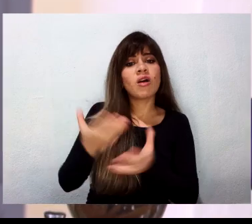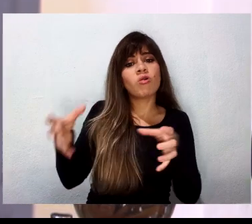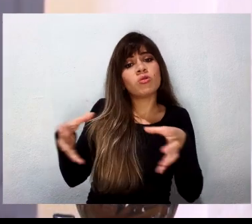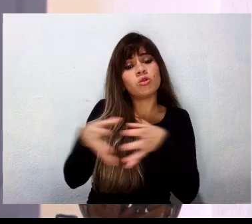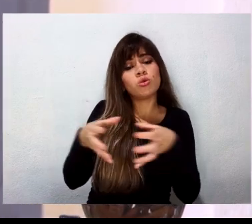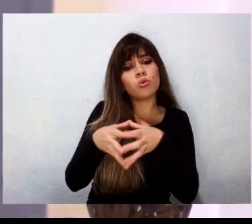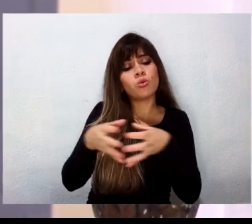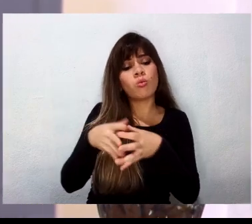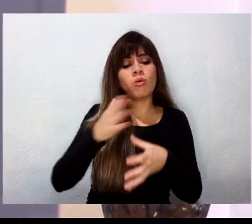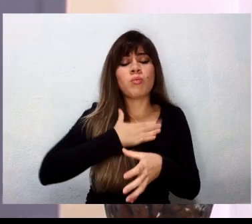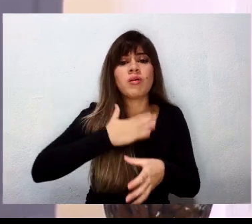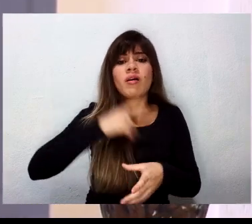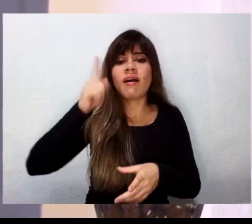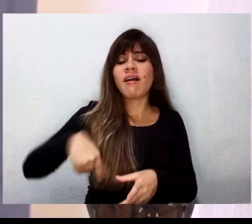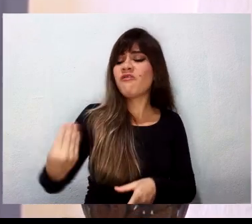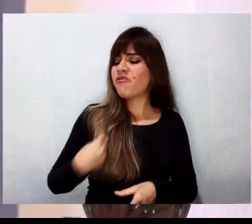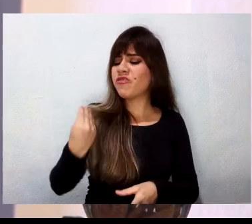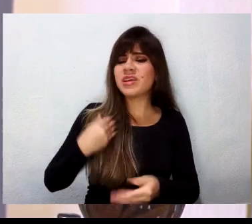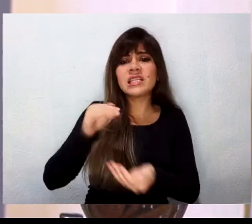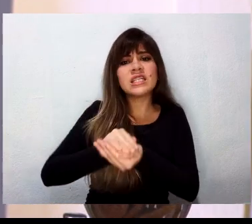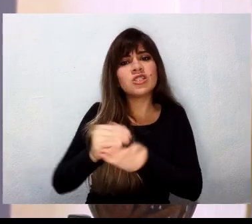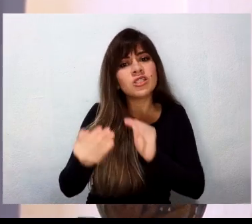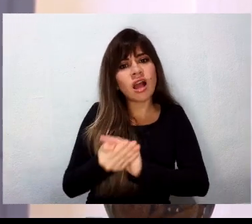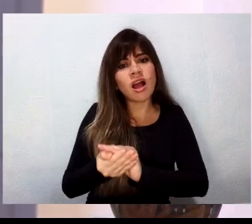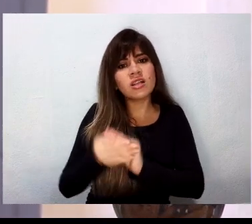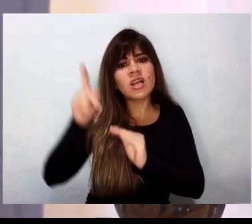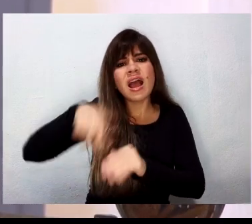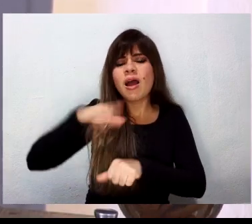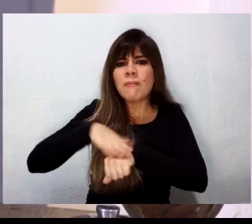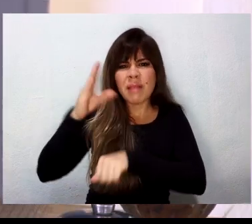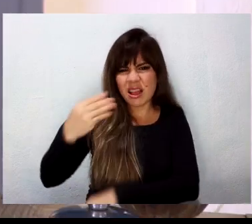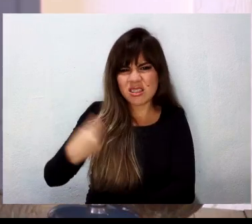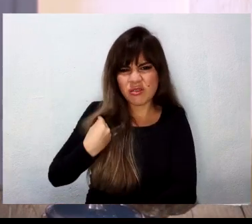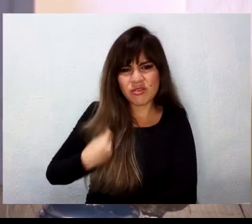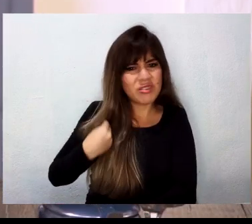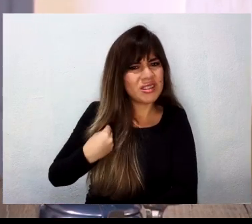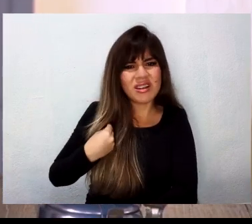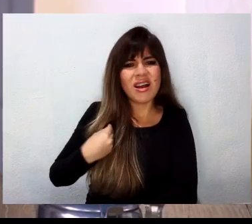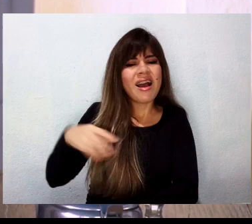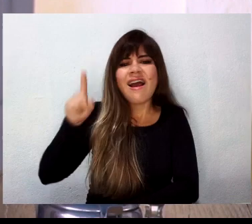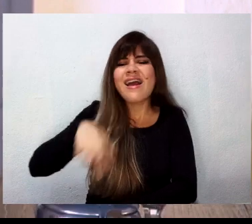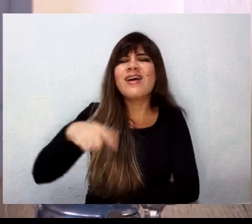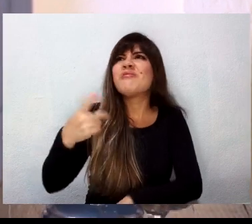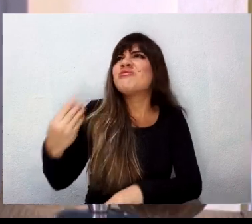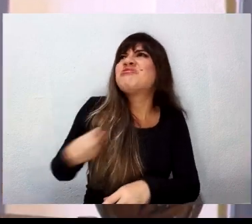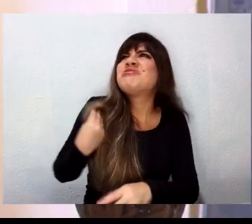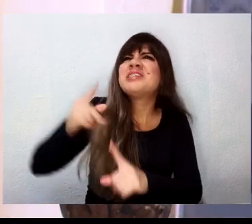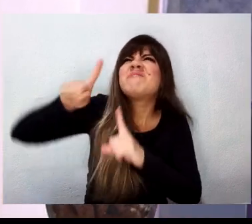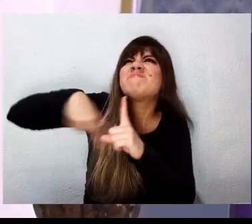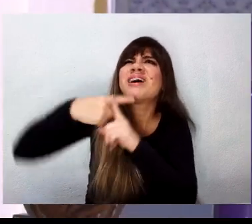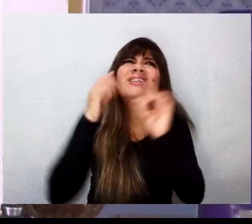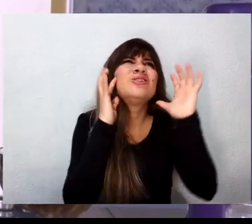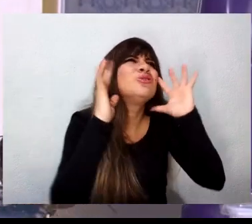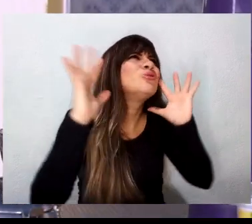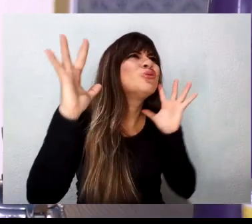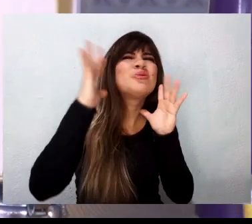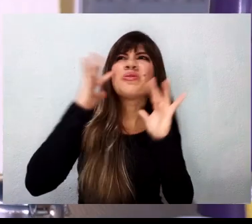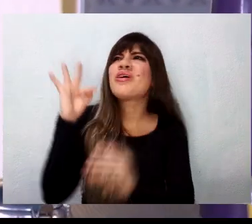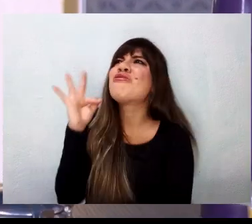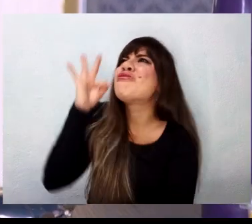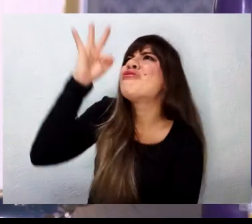o grupo, Eliel, viver de arte é mais do que viver mesmo, assim, é viver e sonhar,